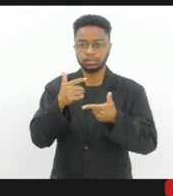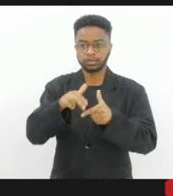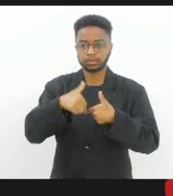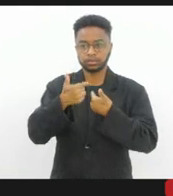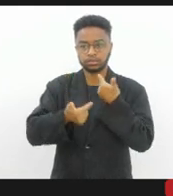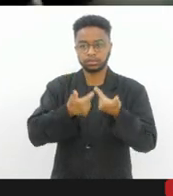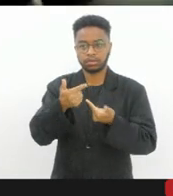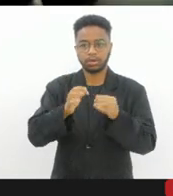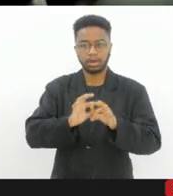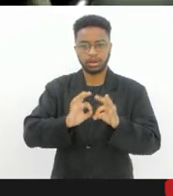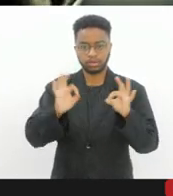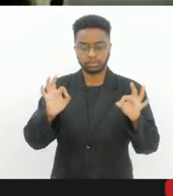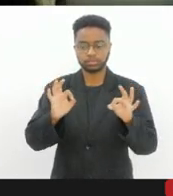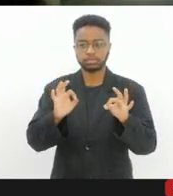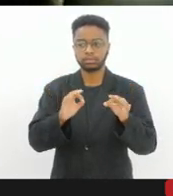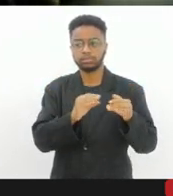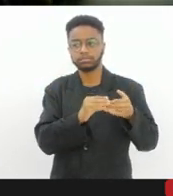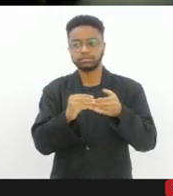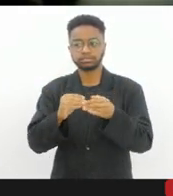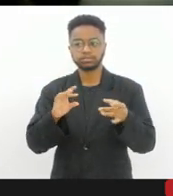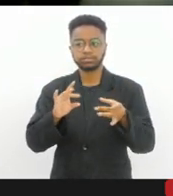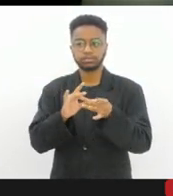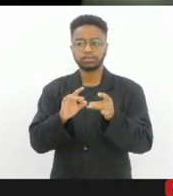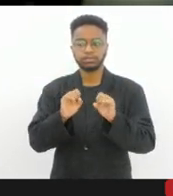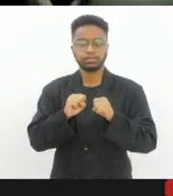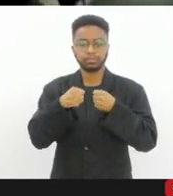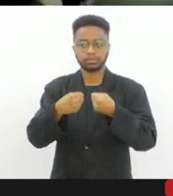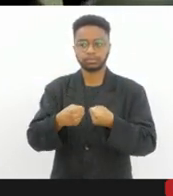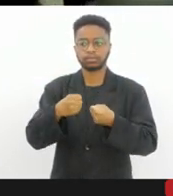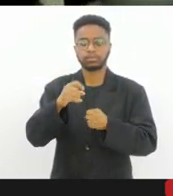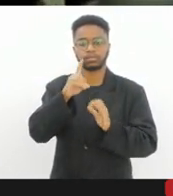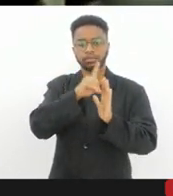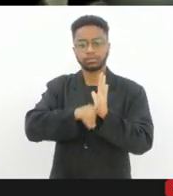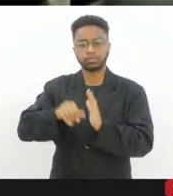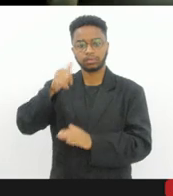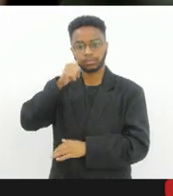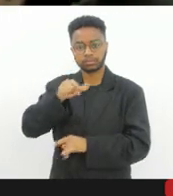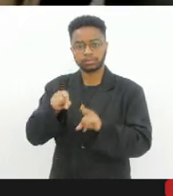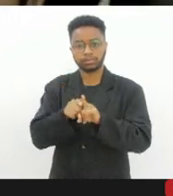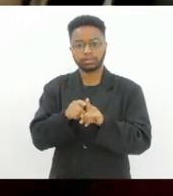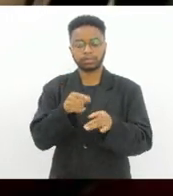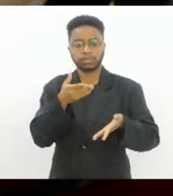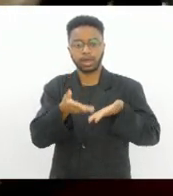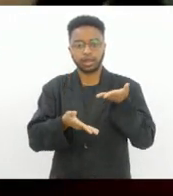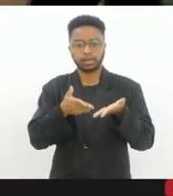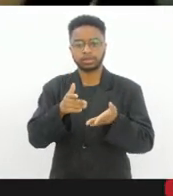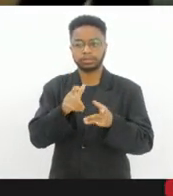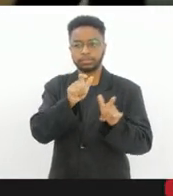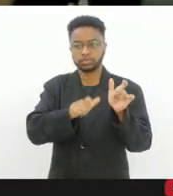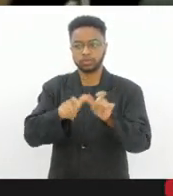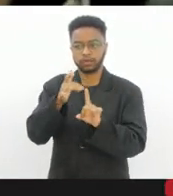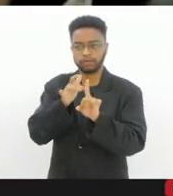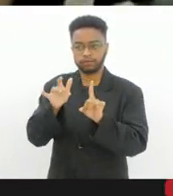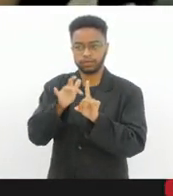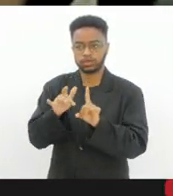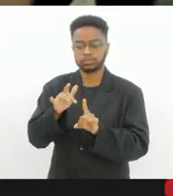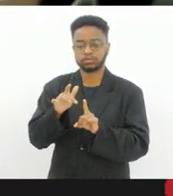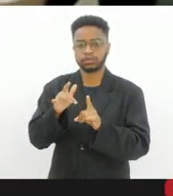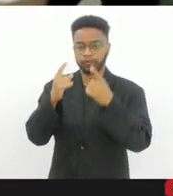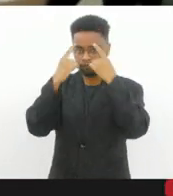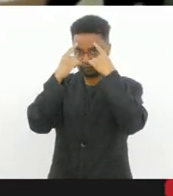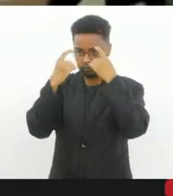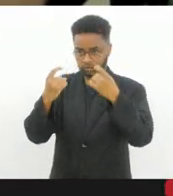vem conduzindo aí na defesa dos direitos da mulher, no atendimento às vítimas de violência. Dizer